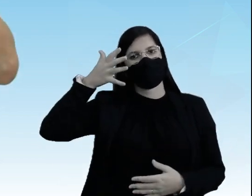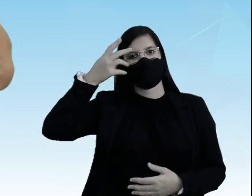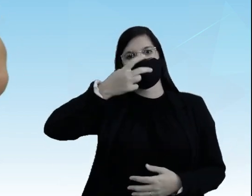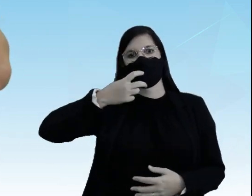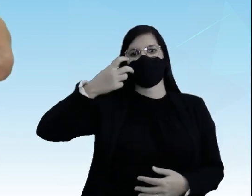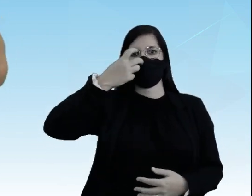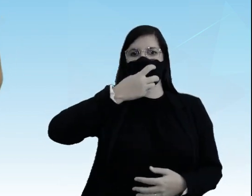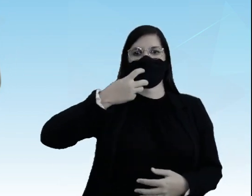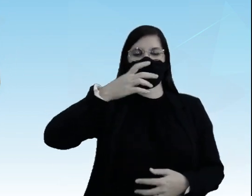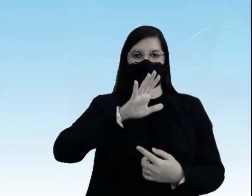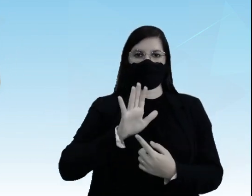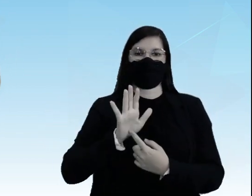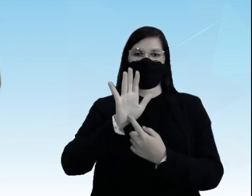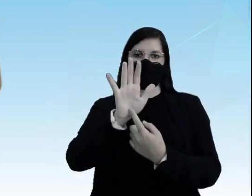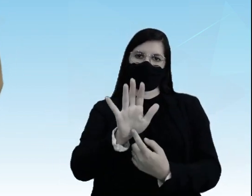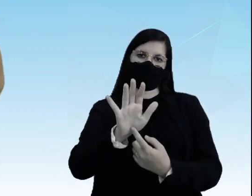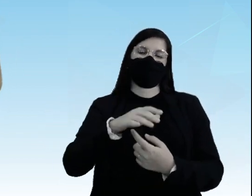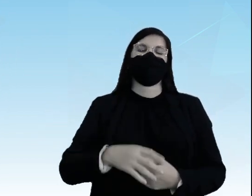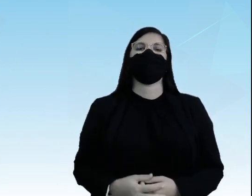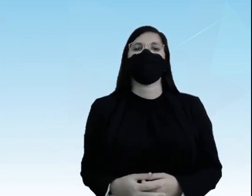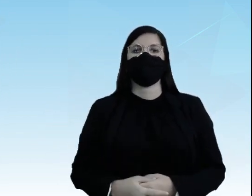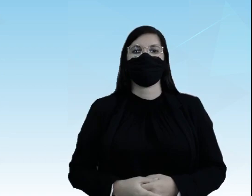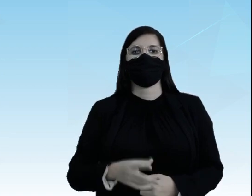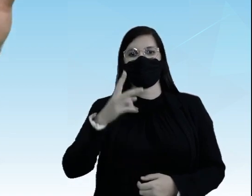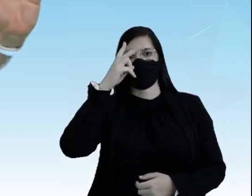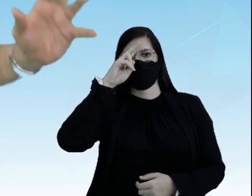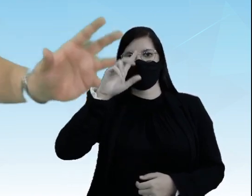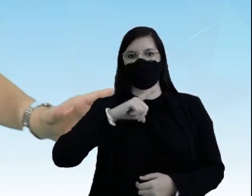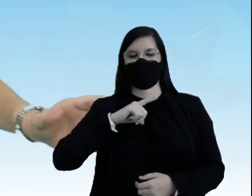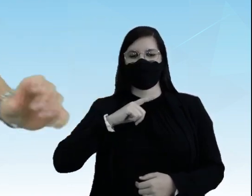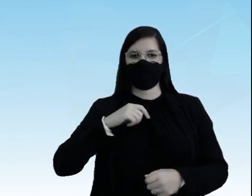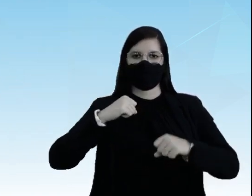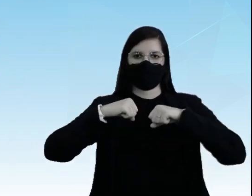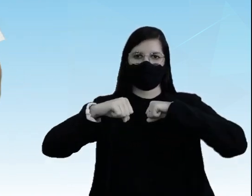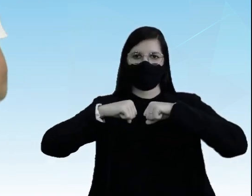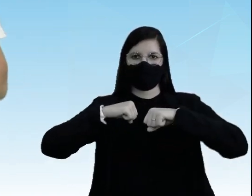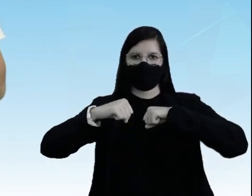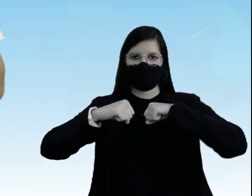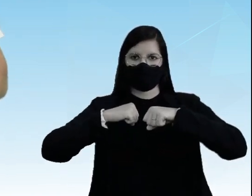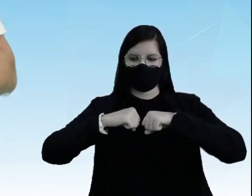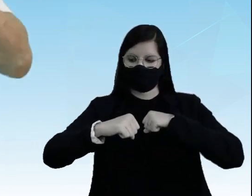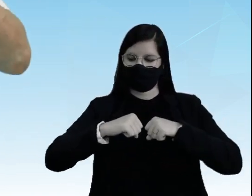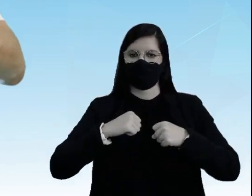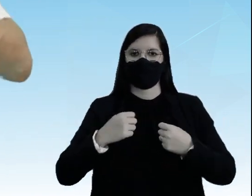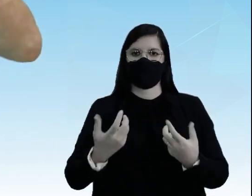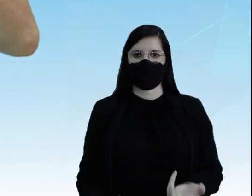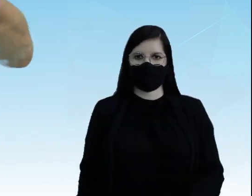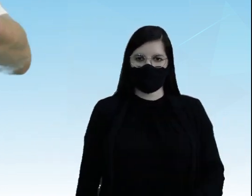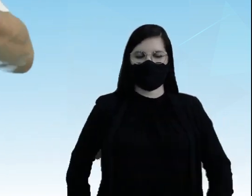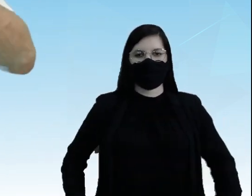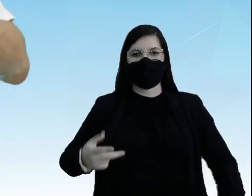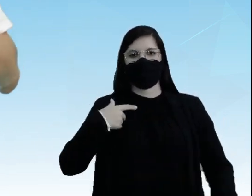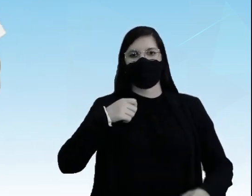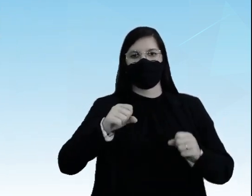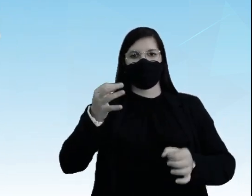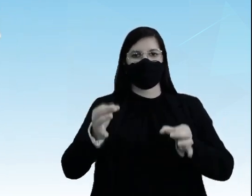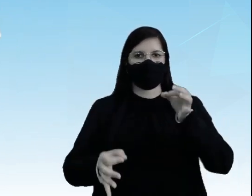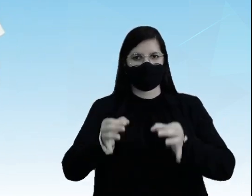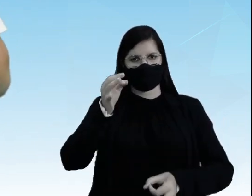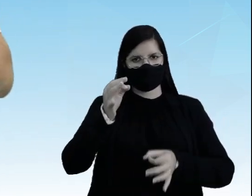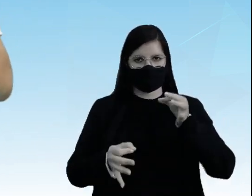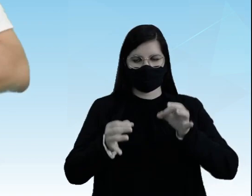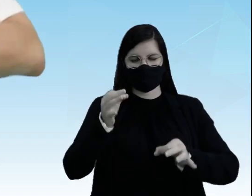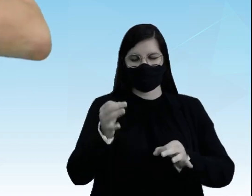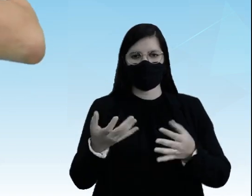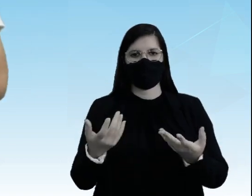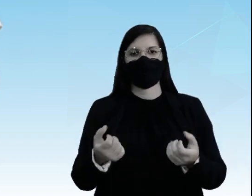oral, a apresentação oral. Lembrar que existe um debate, certo? Pode fazer um júri simulado,